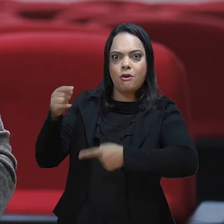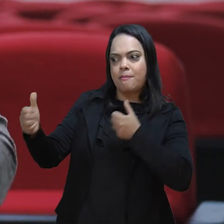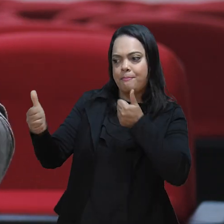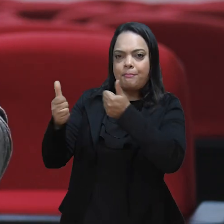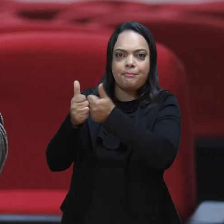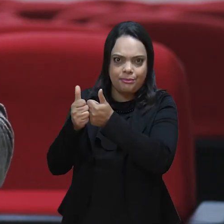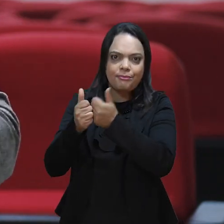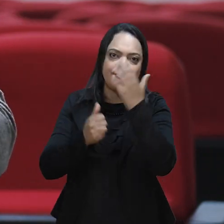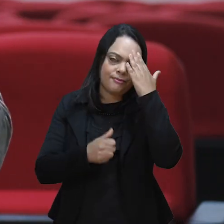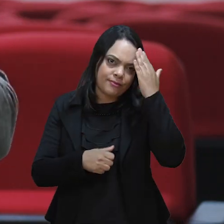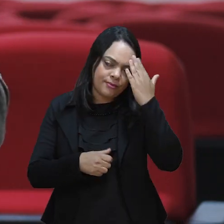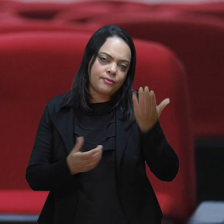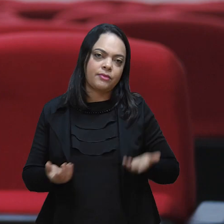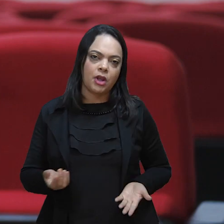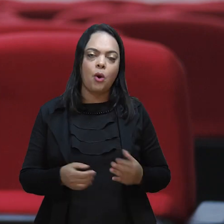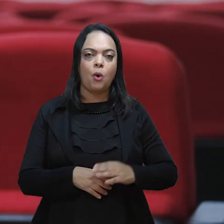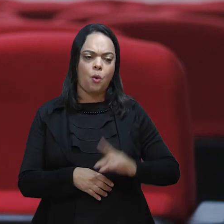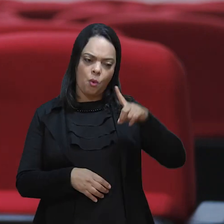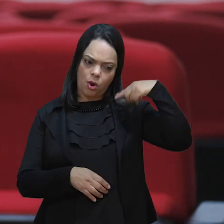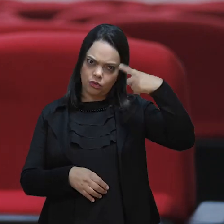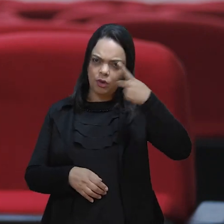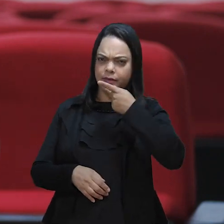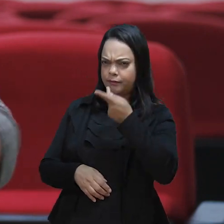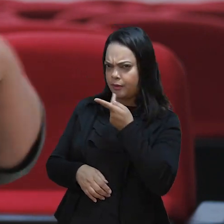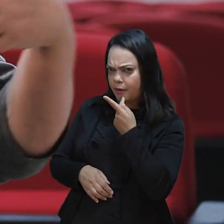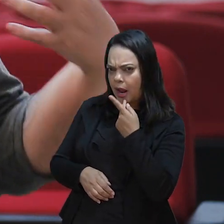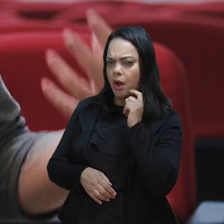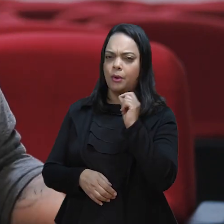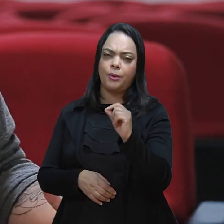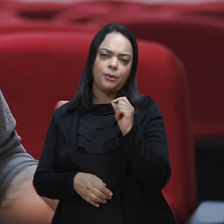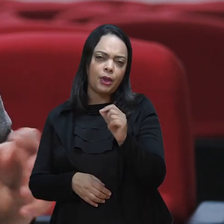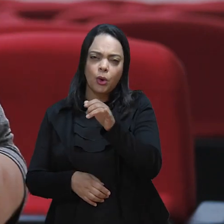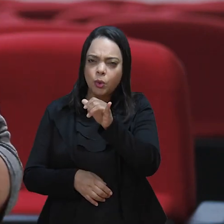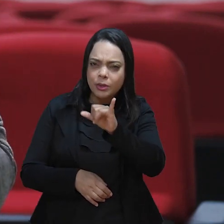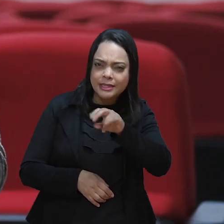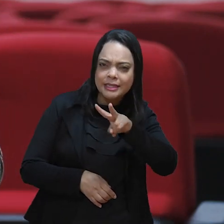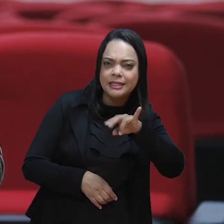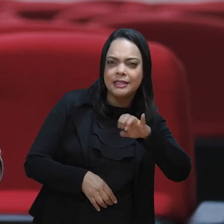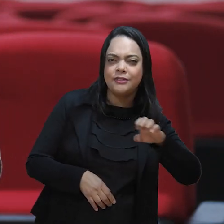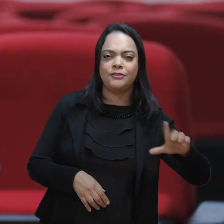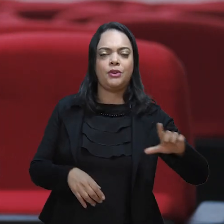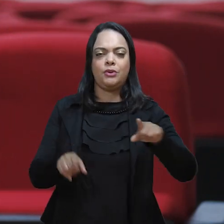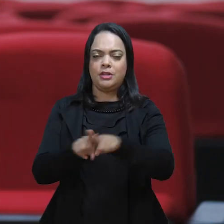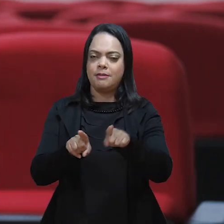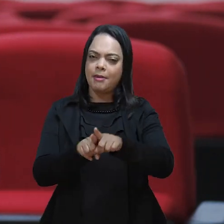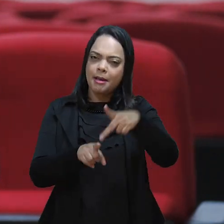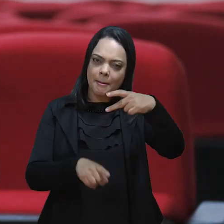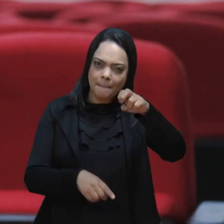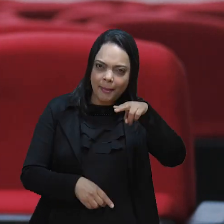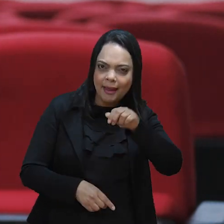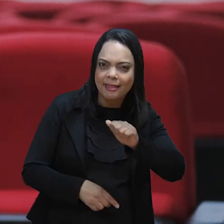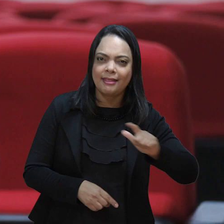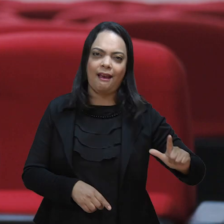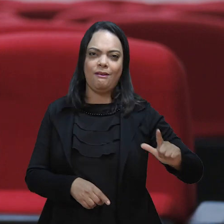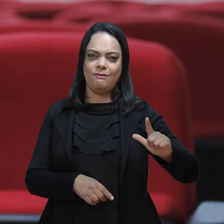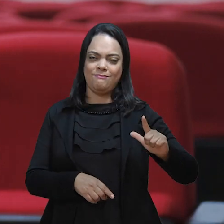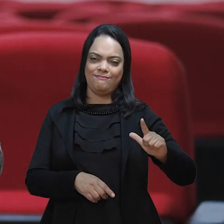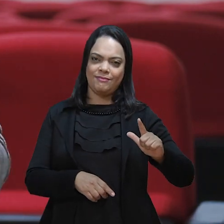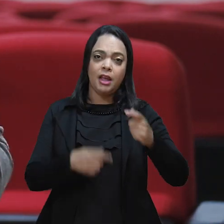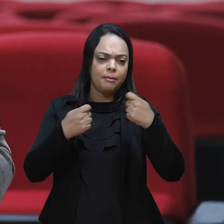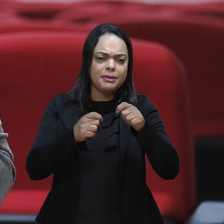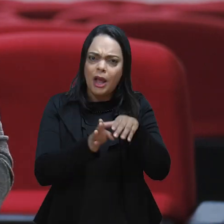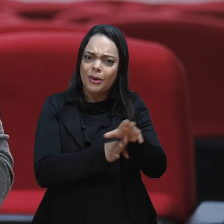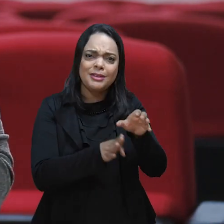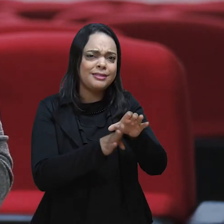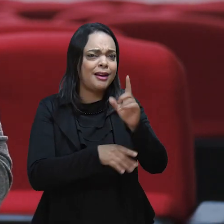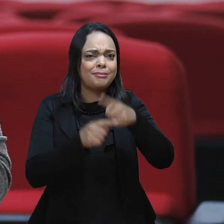dela. Então, a parte jurídica, ela olha tanto o aspecto civil quanto o aspecto penal e orientações, né? Tirar dúvida, porque as pessoas têm